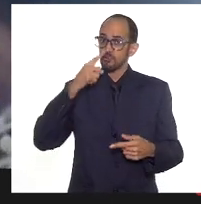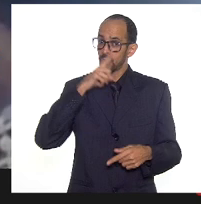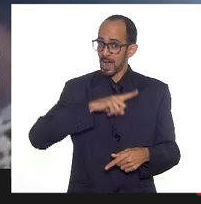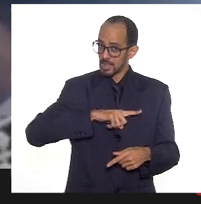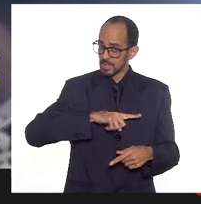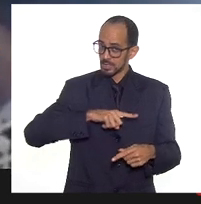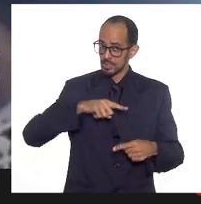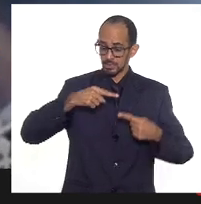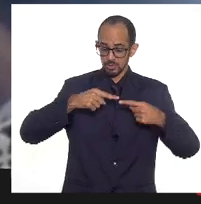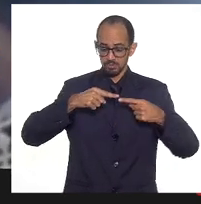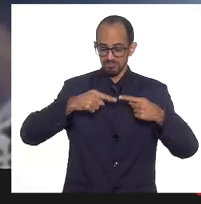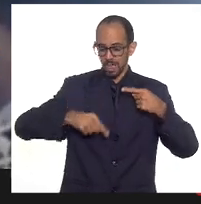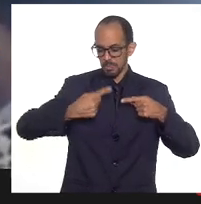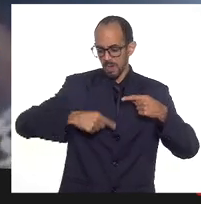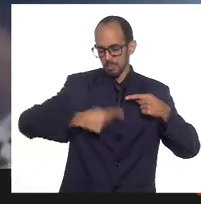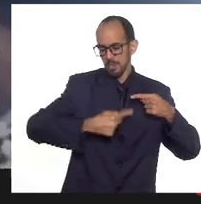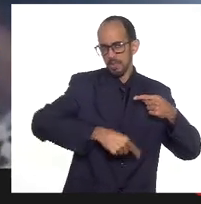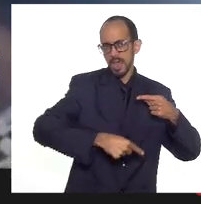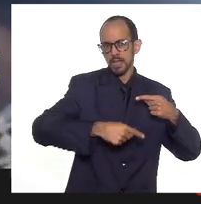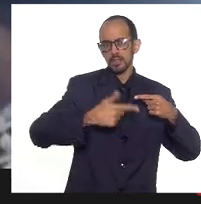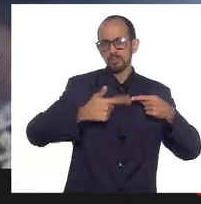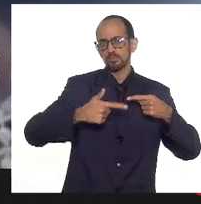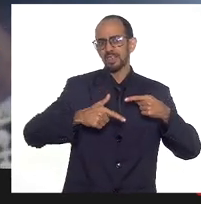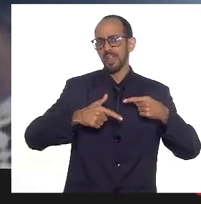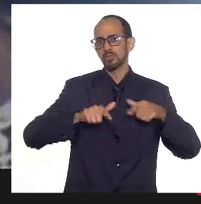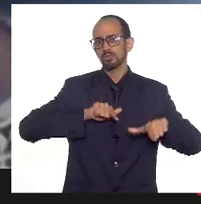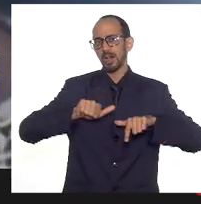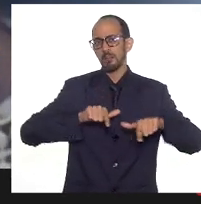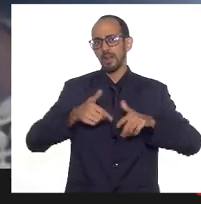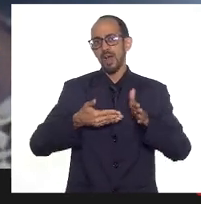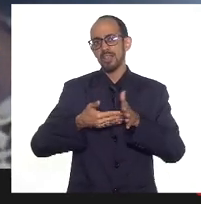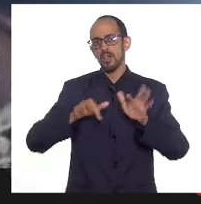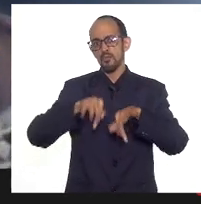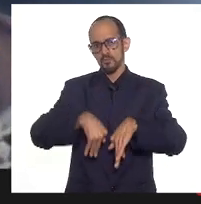sem apresentar o resultado, mas naquela ocasião a